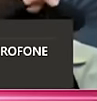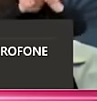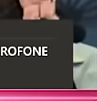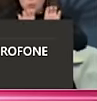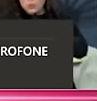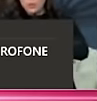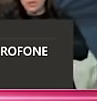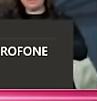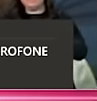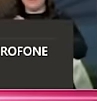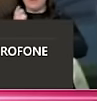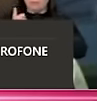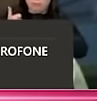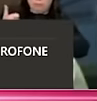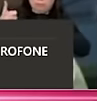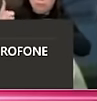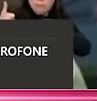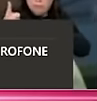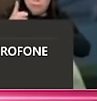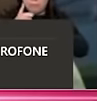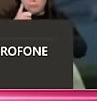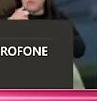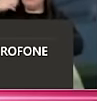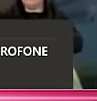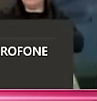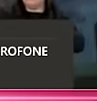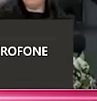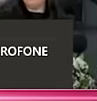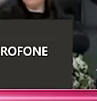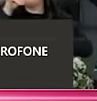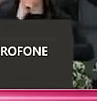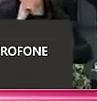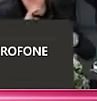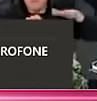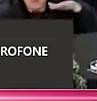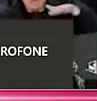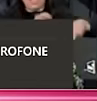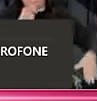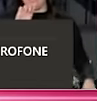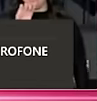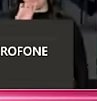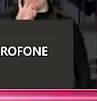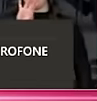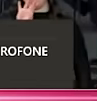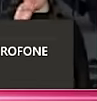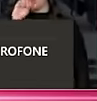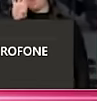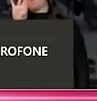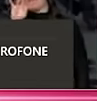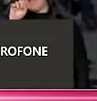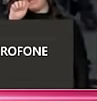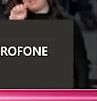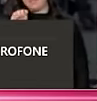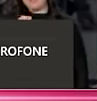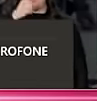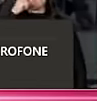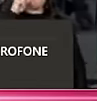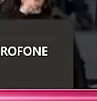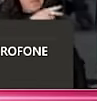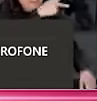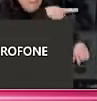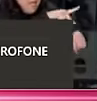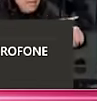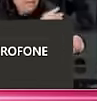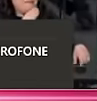de energia elétrica como o Brasil criou a Eletrobras. Não é qualquer país, não é qualquer país que tem